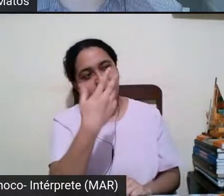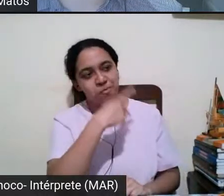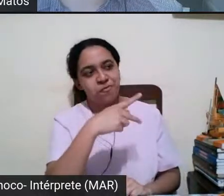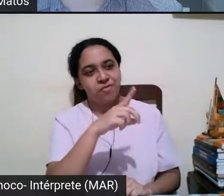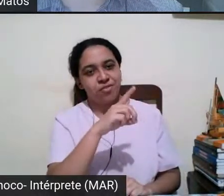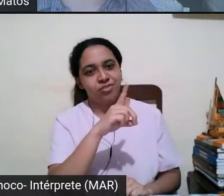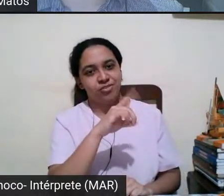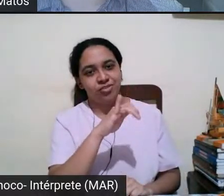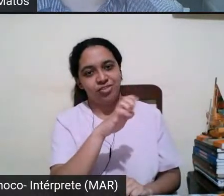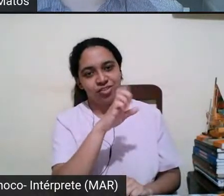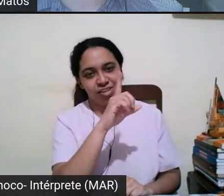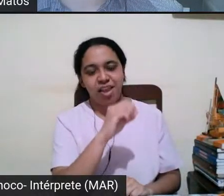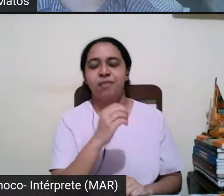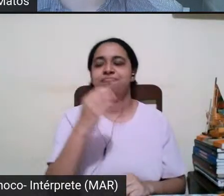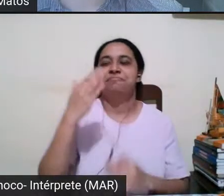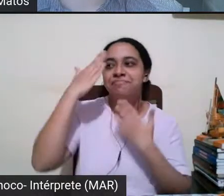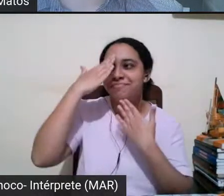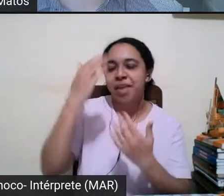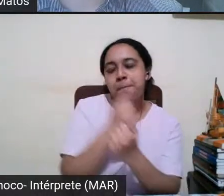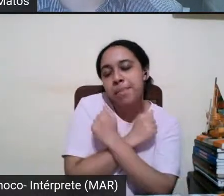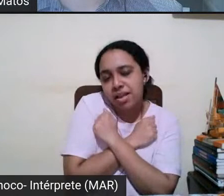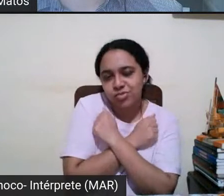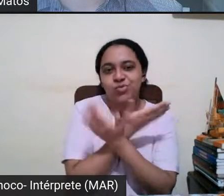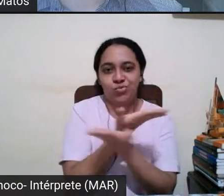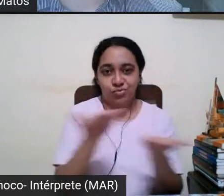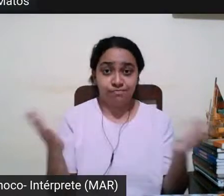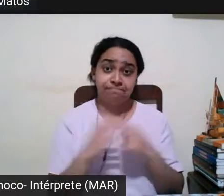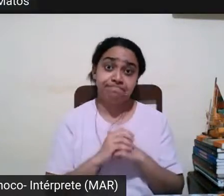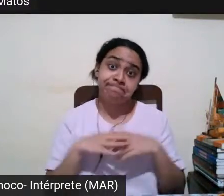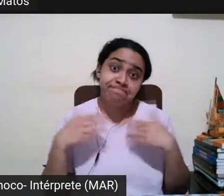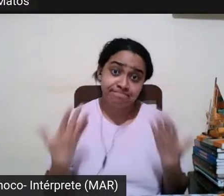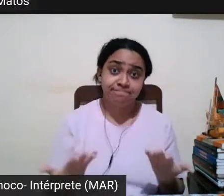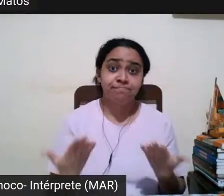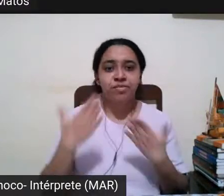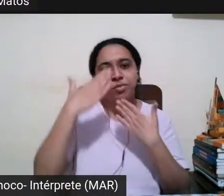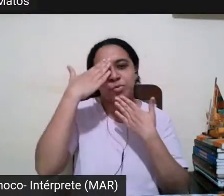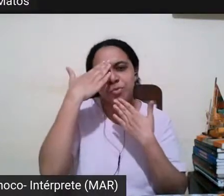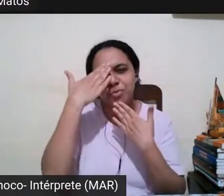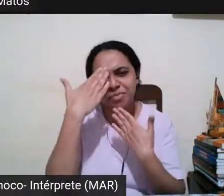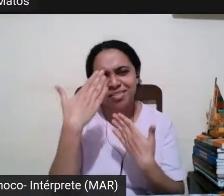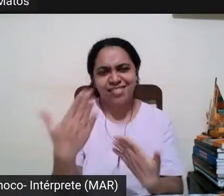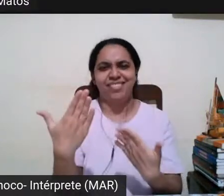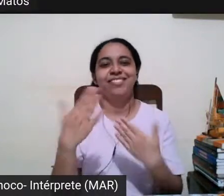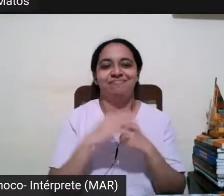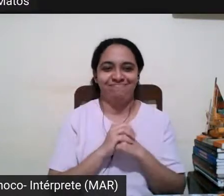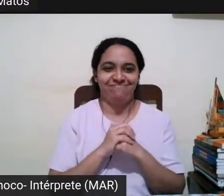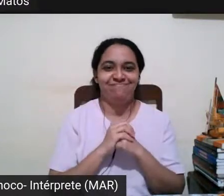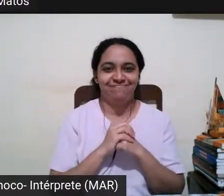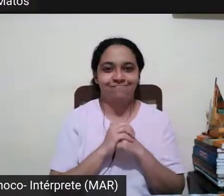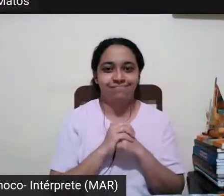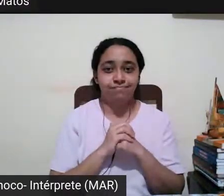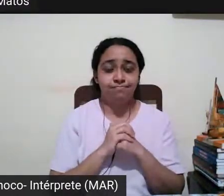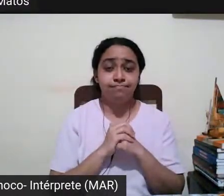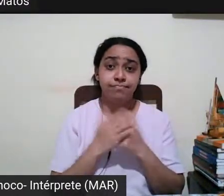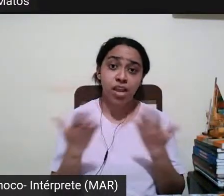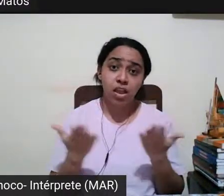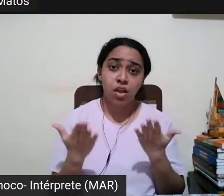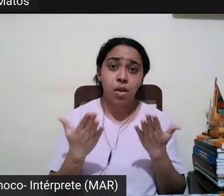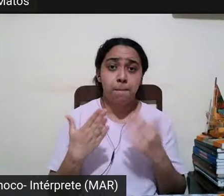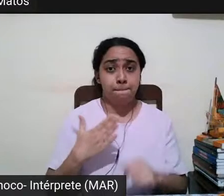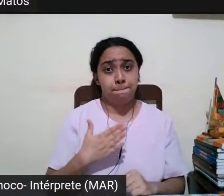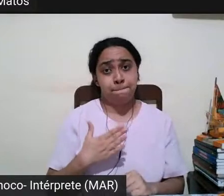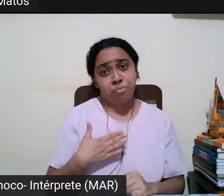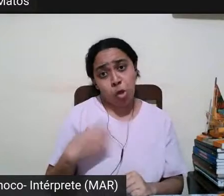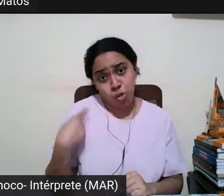abraço Então pessoal Muito obrigado tá então é Começando aqui os meus